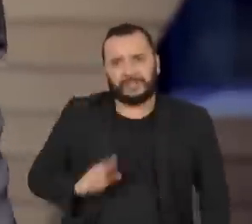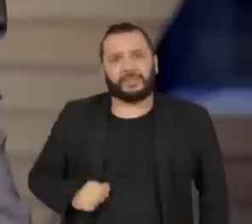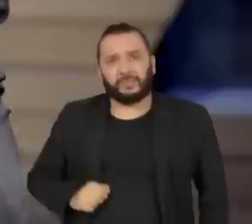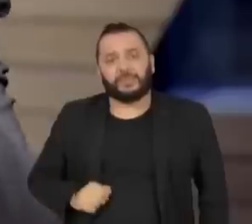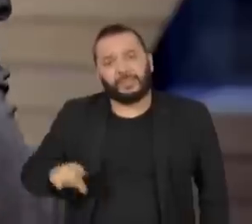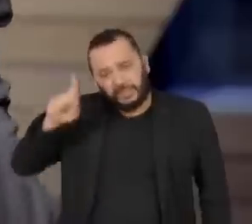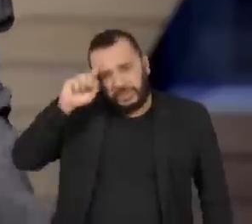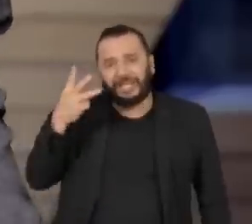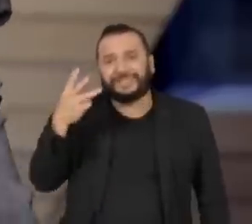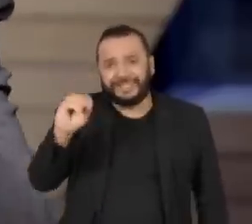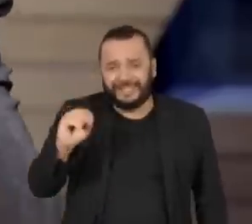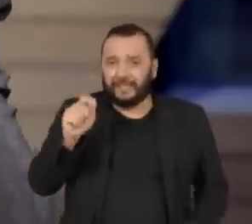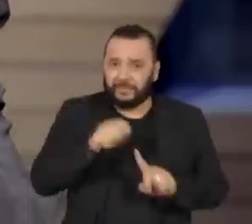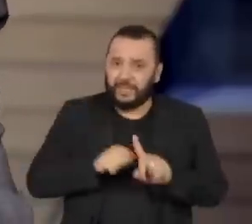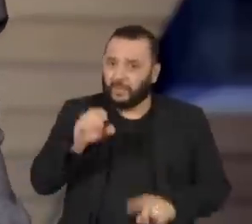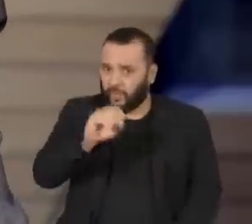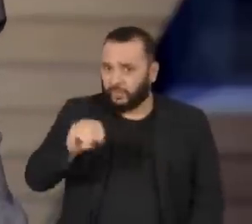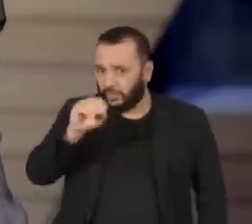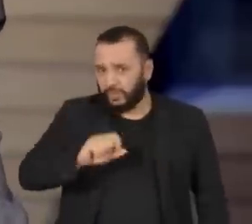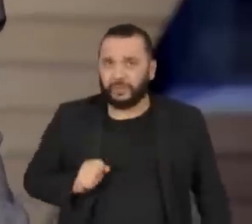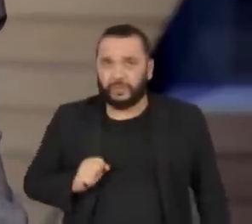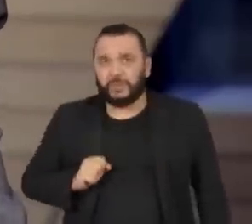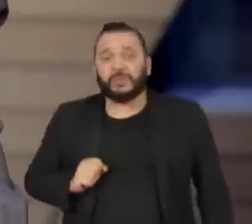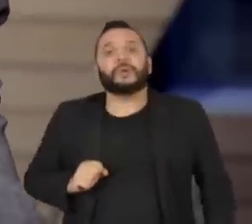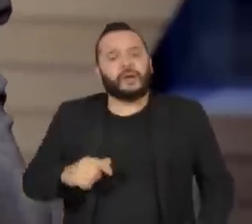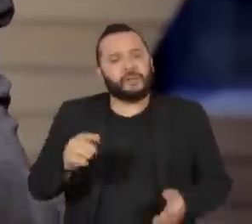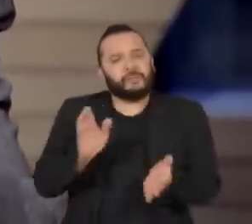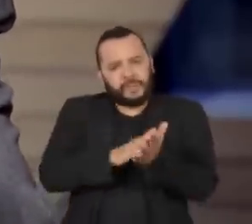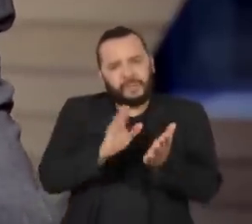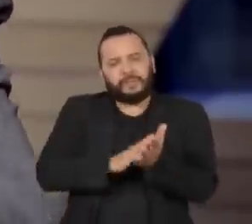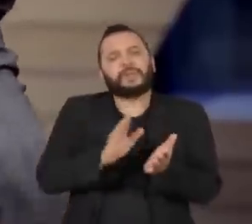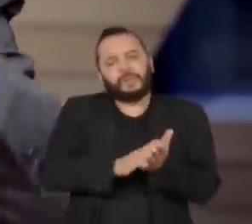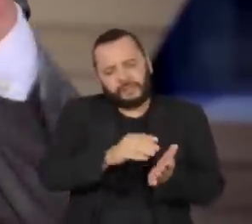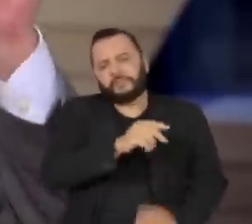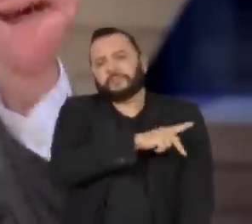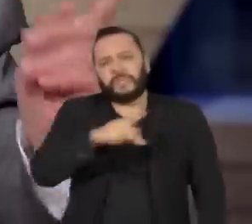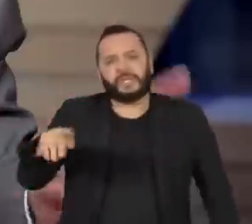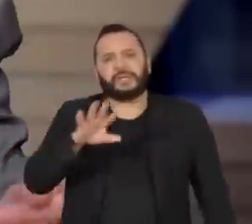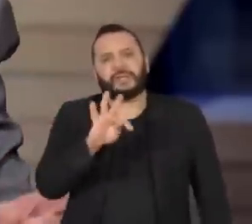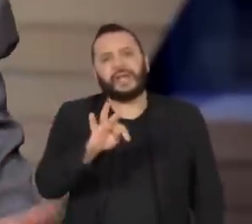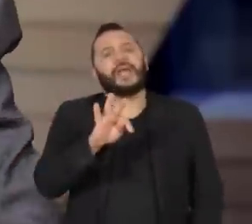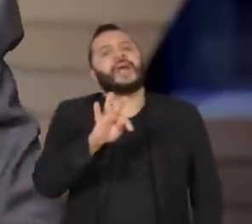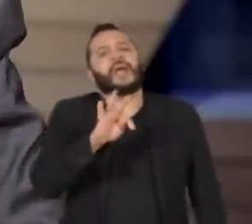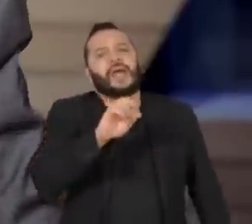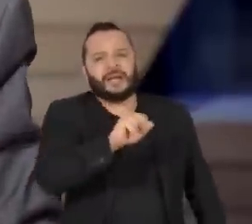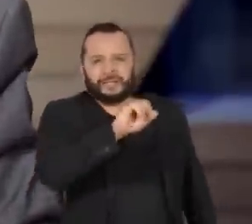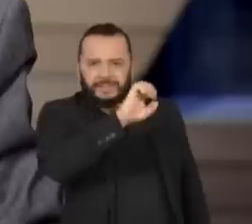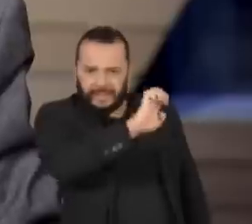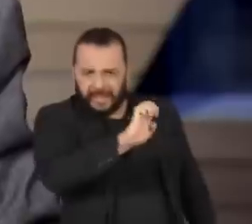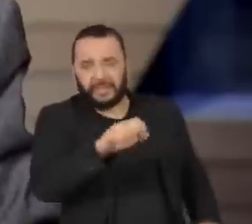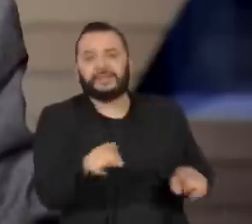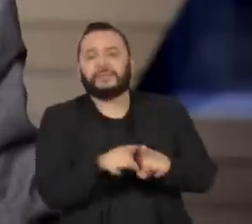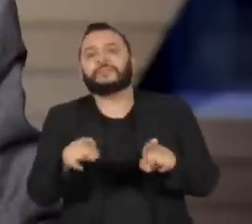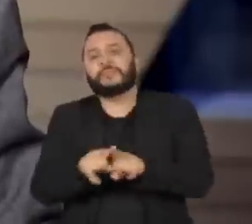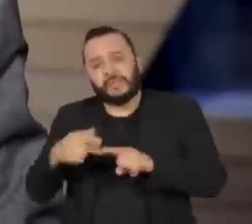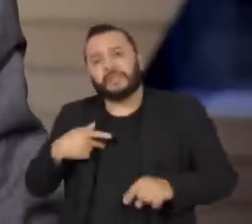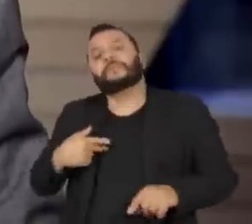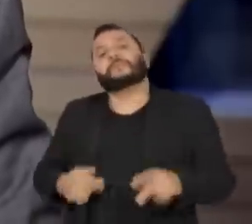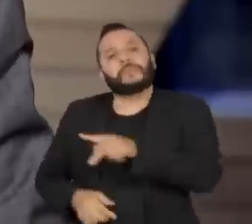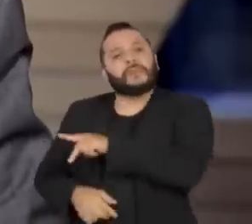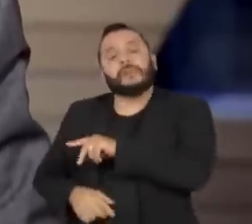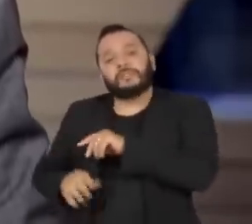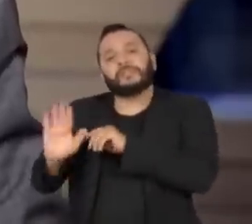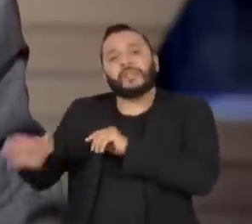de outubro. Ao presidente do TSE, aos TRS que trabalharam pra